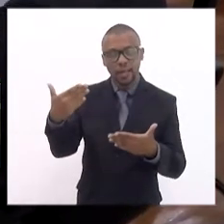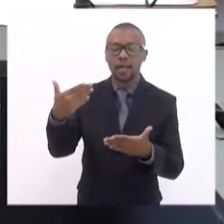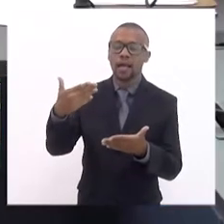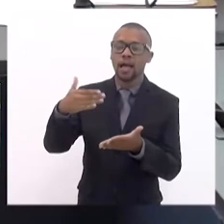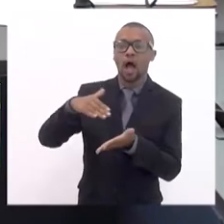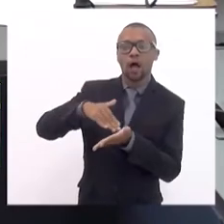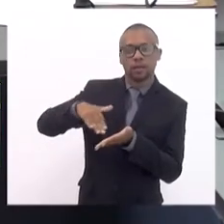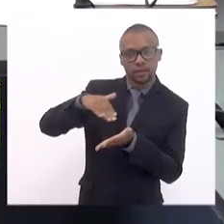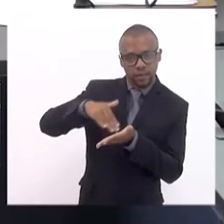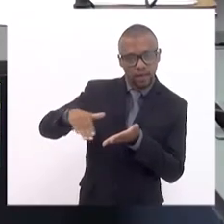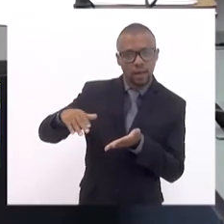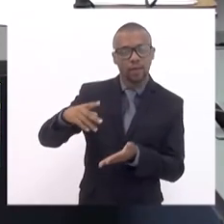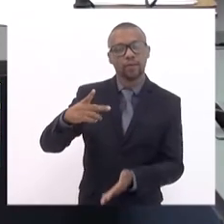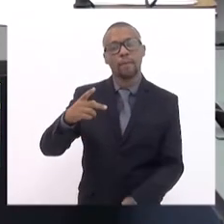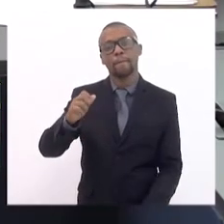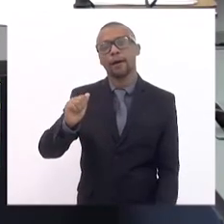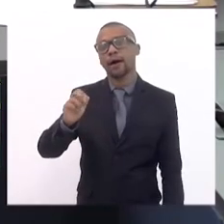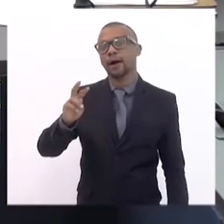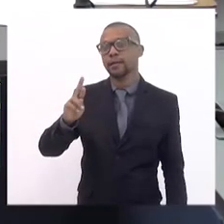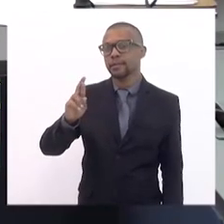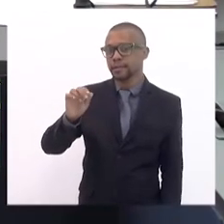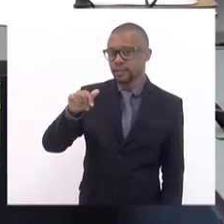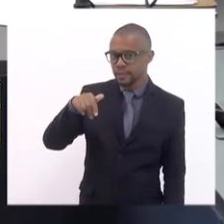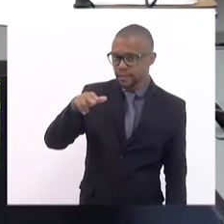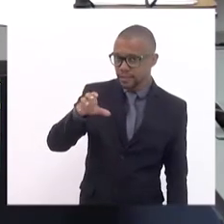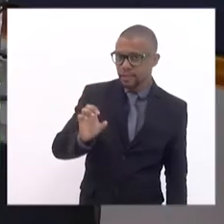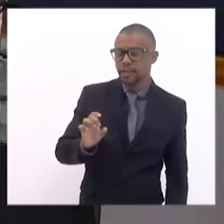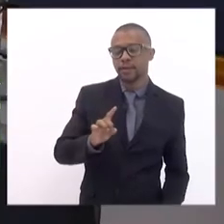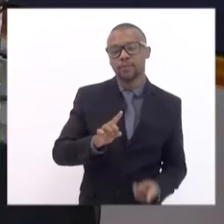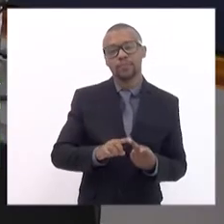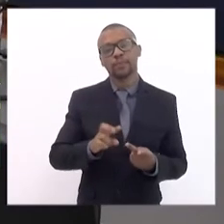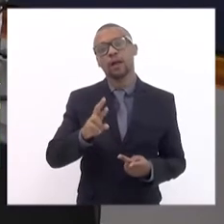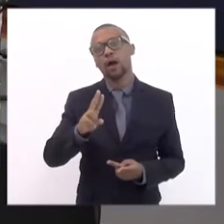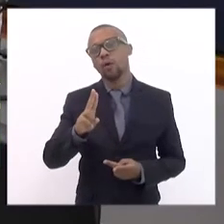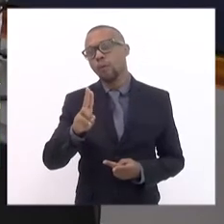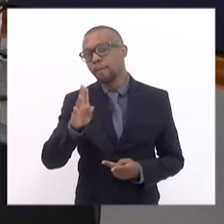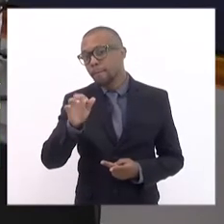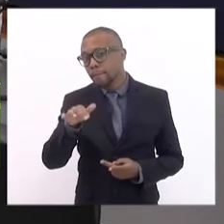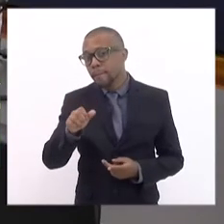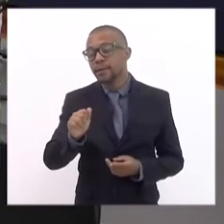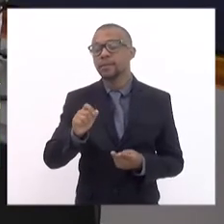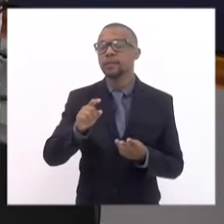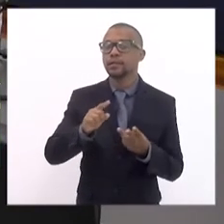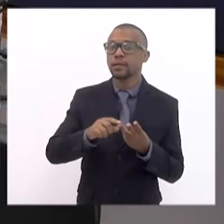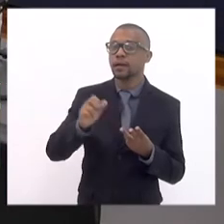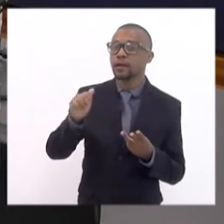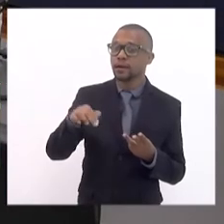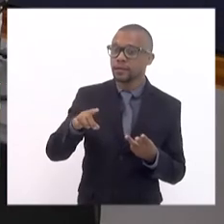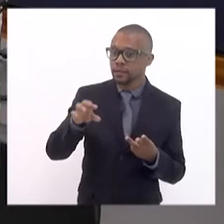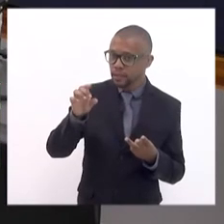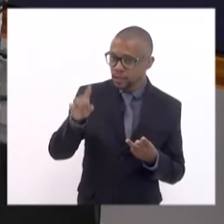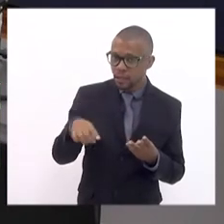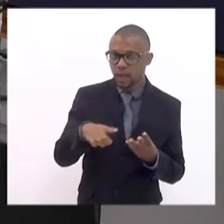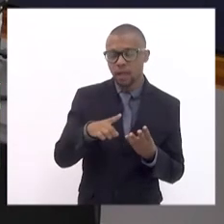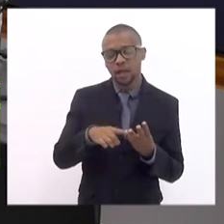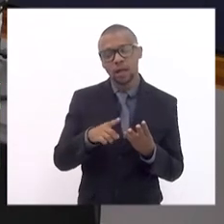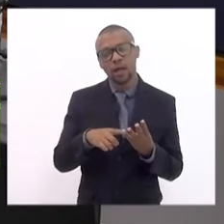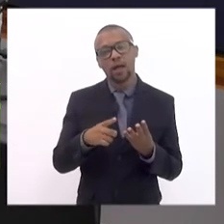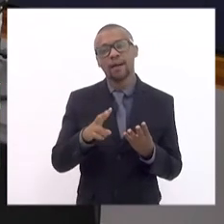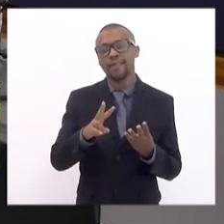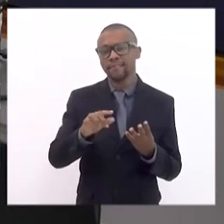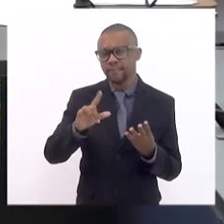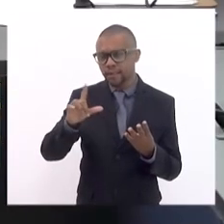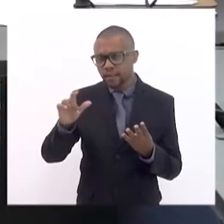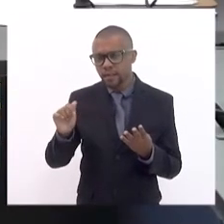Patrick Weber e a sua equipe, ao presidente André Vila e sua equipe, ao Rubens Albuquerque, aos coletivos e movimentos aqui presentes na audiência, ao